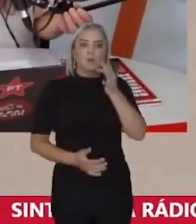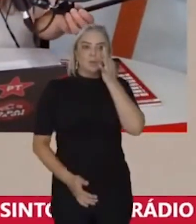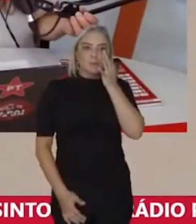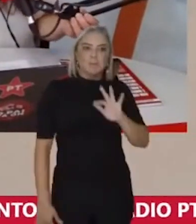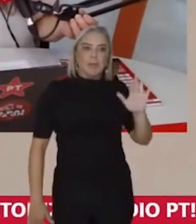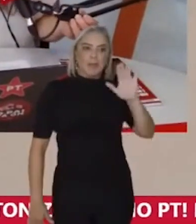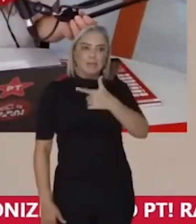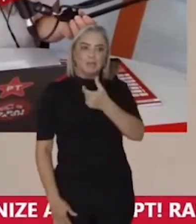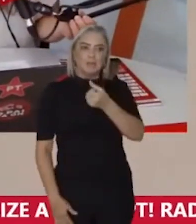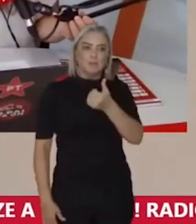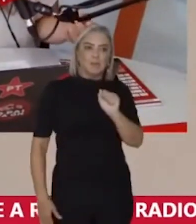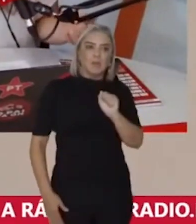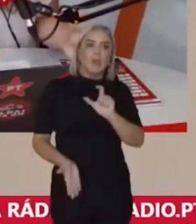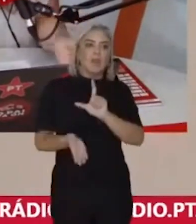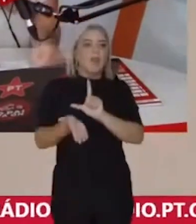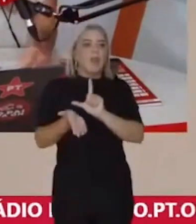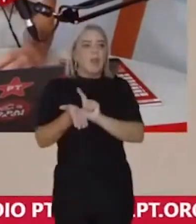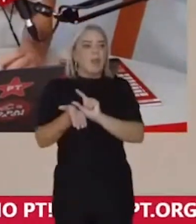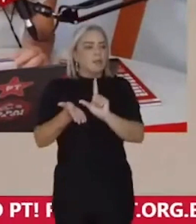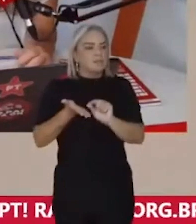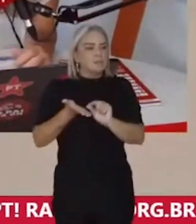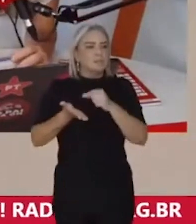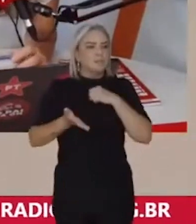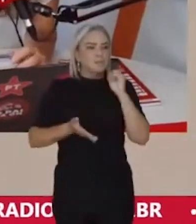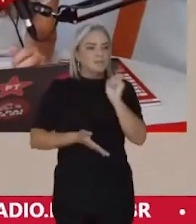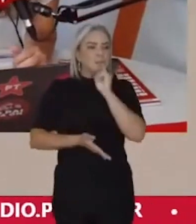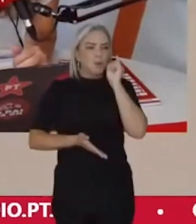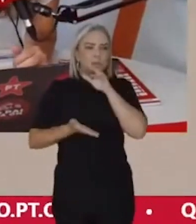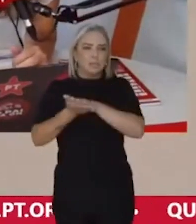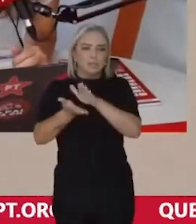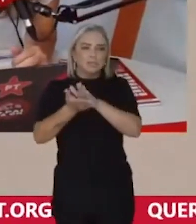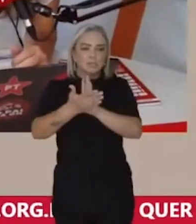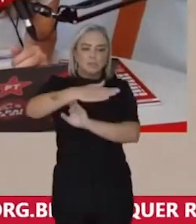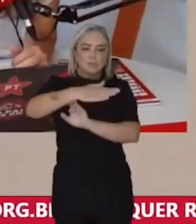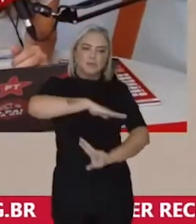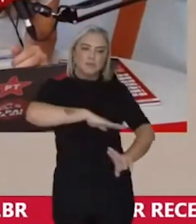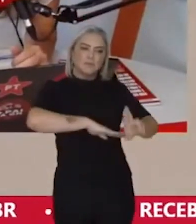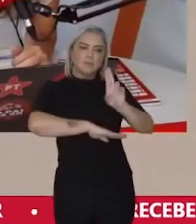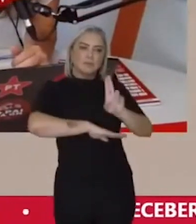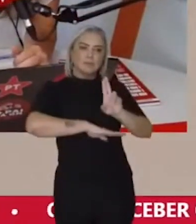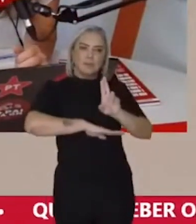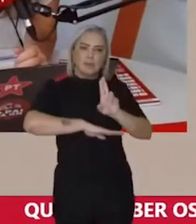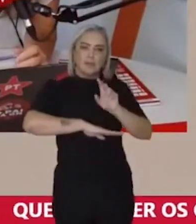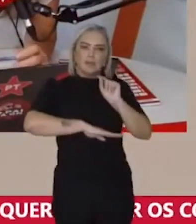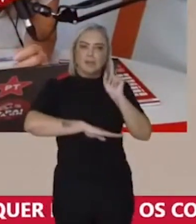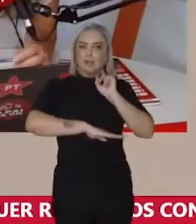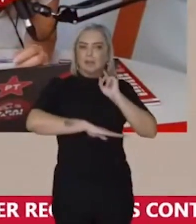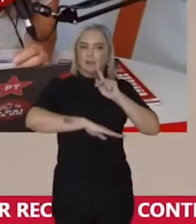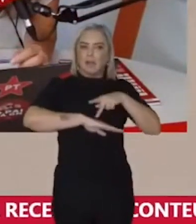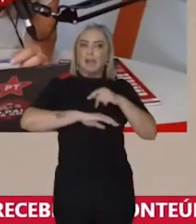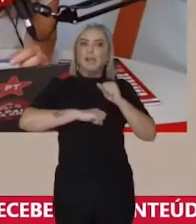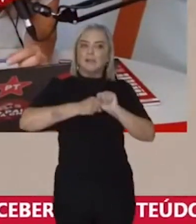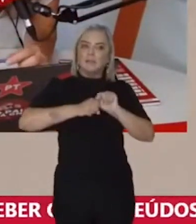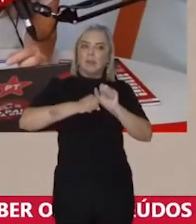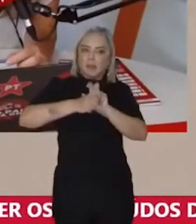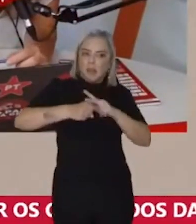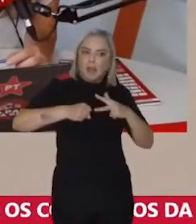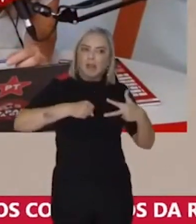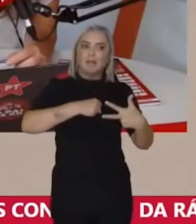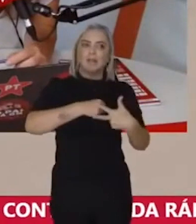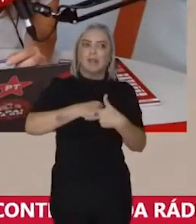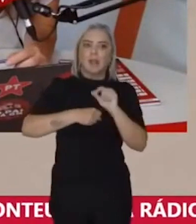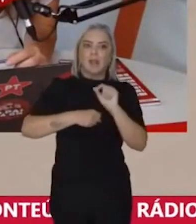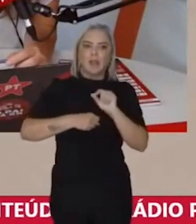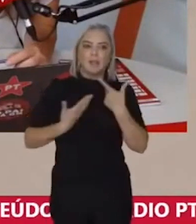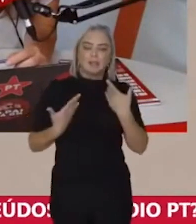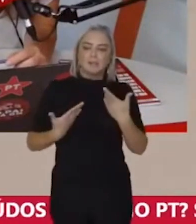muito importante publicado por pesquisadores de Harvard, da Columbia University, da NASA, conclamava